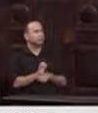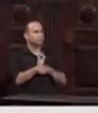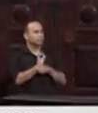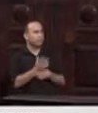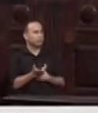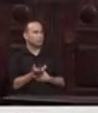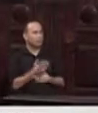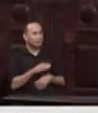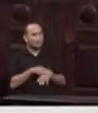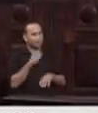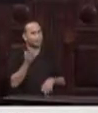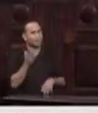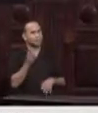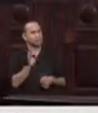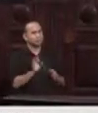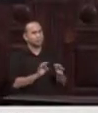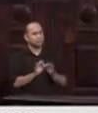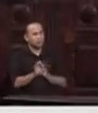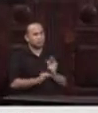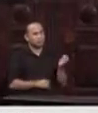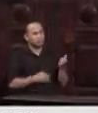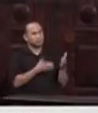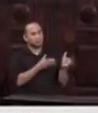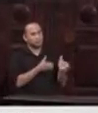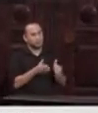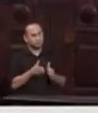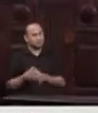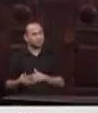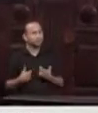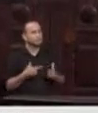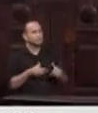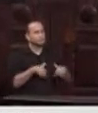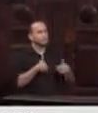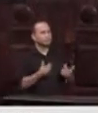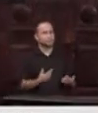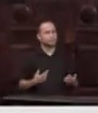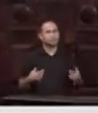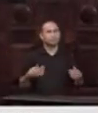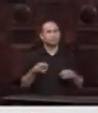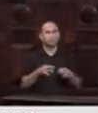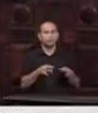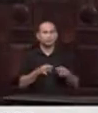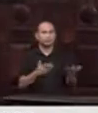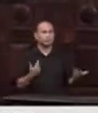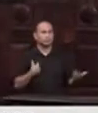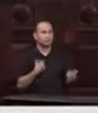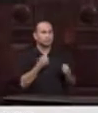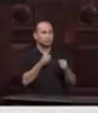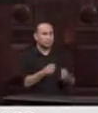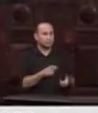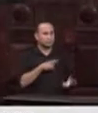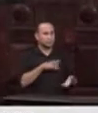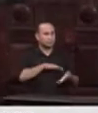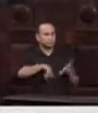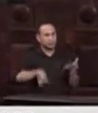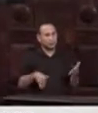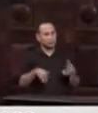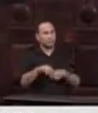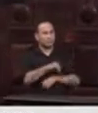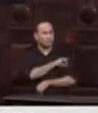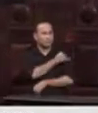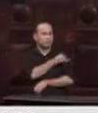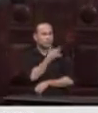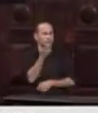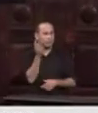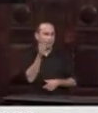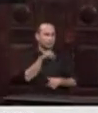do que isso, com um projeto, com um planejamento, com ações programadas para que nós possamos tirar o Rio de Janeiro desse inferno que